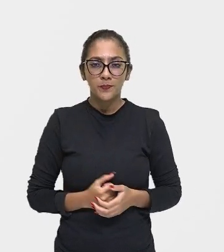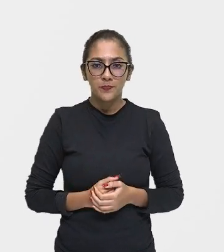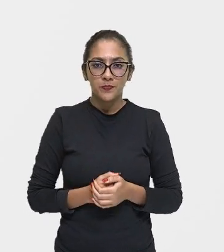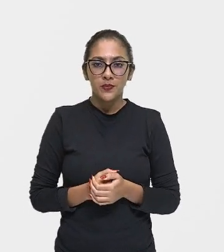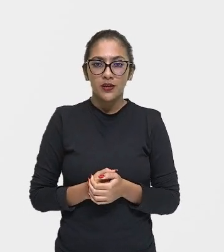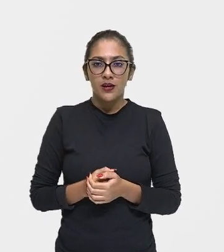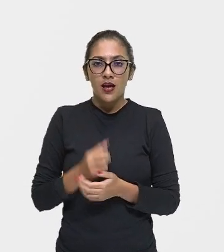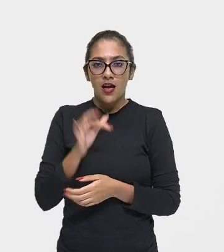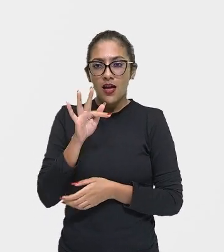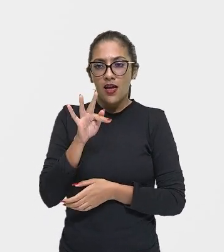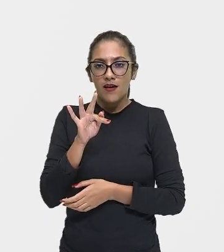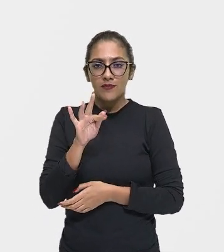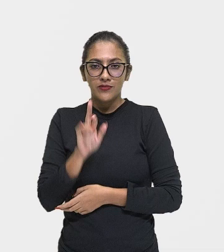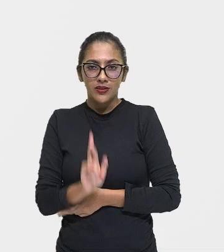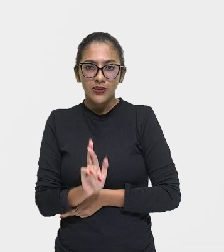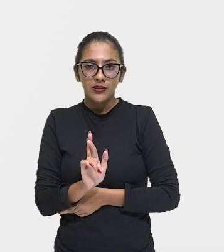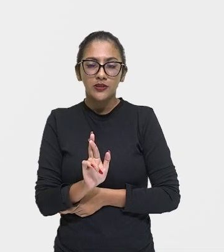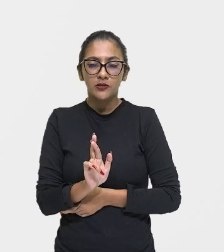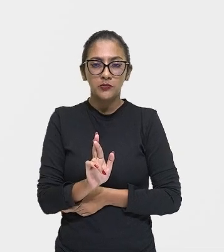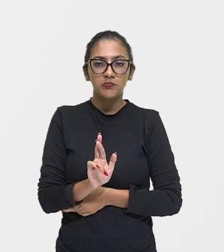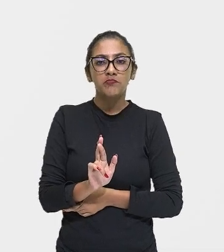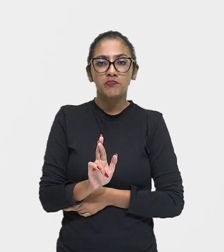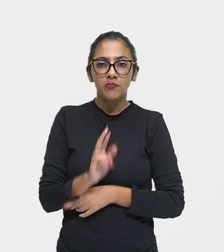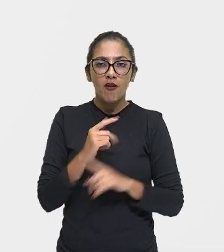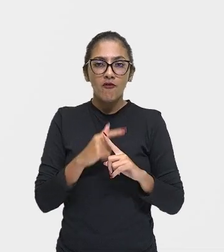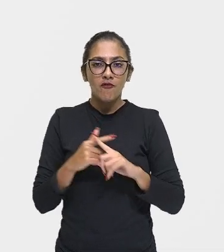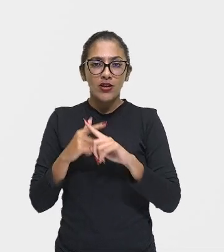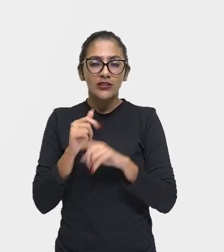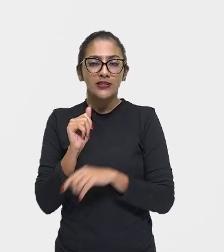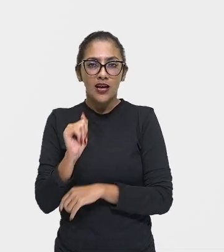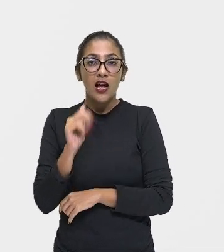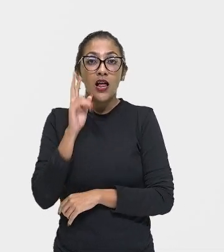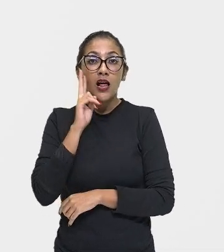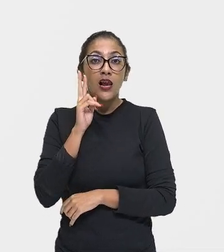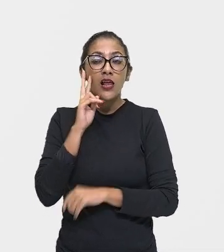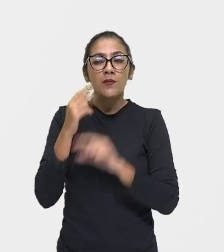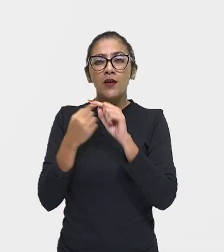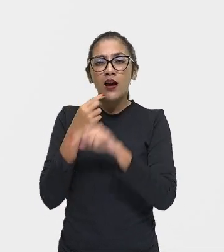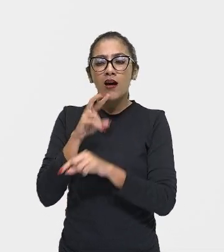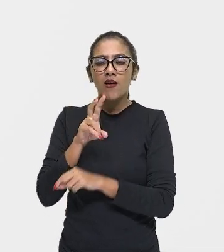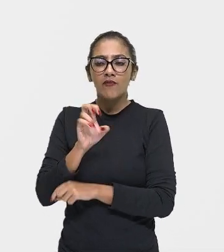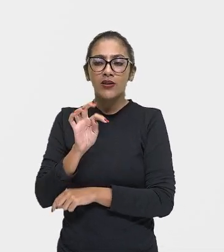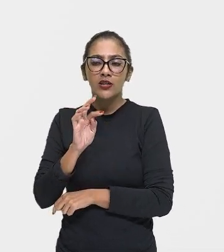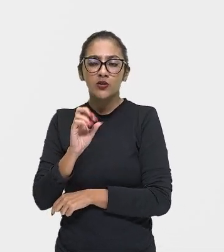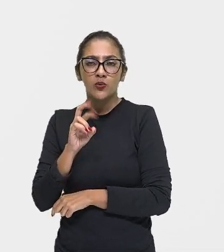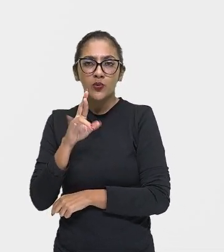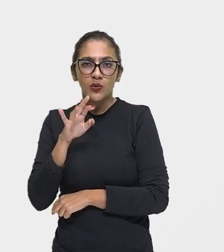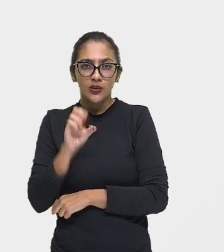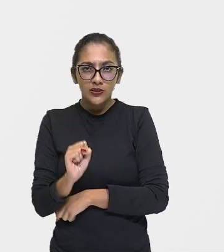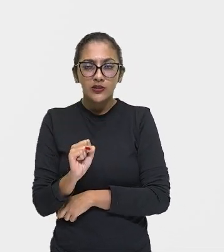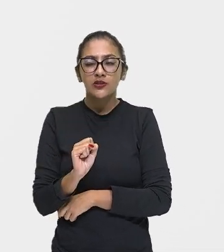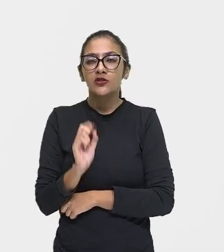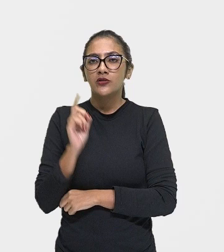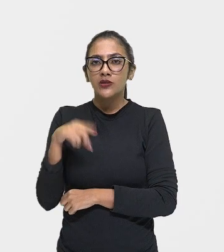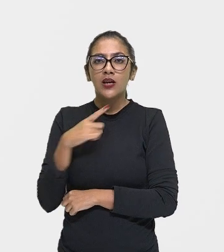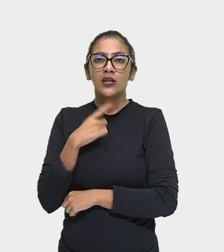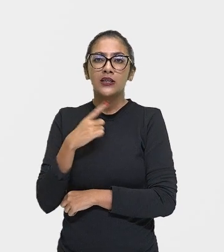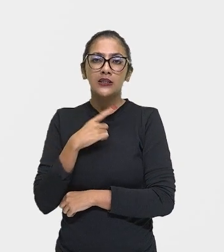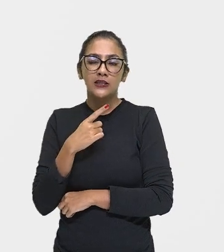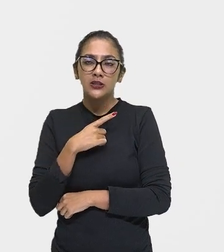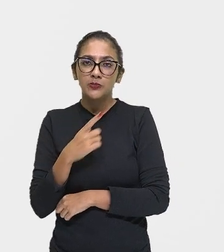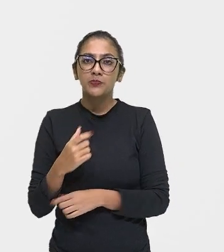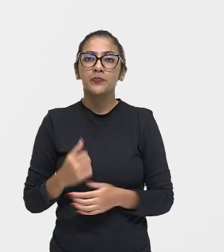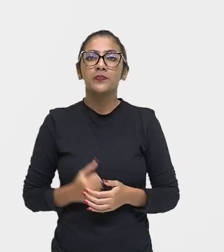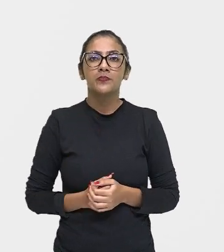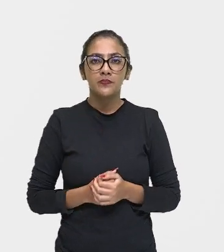e aceleração. Lembram de quê? Dos vetores. Força resultante e aceleração, elas